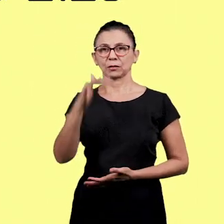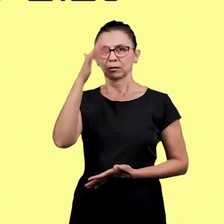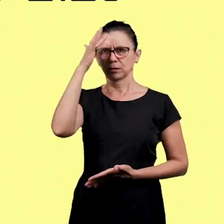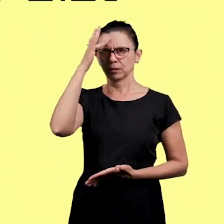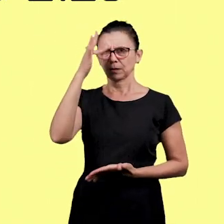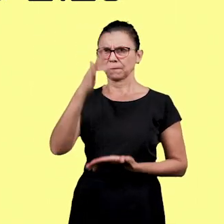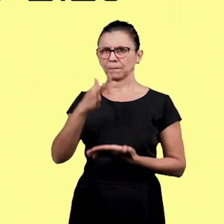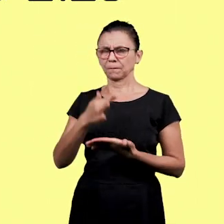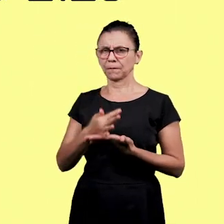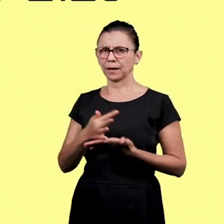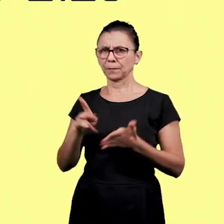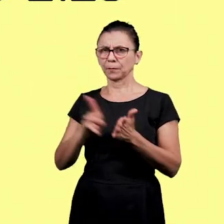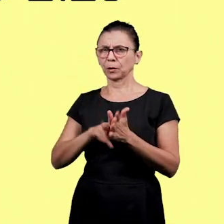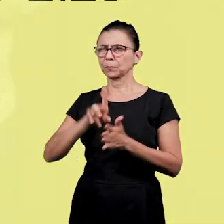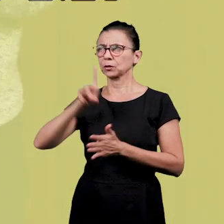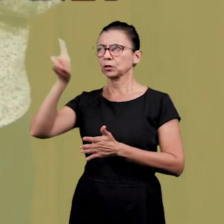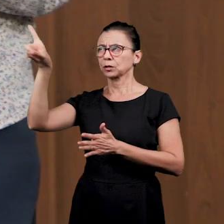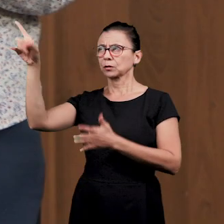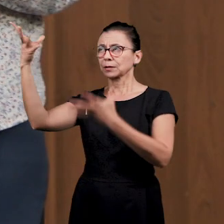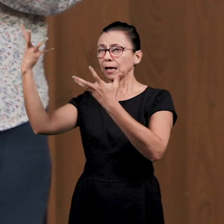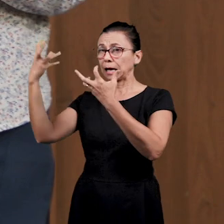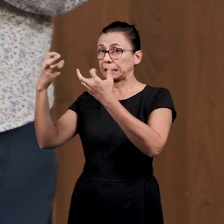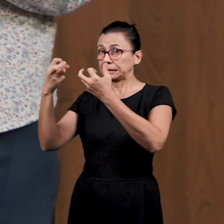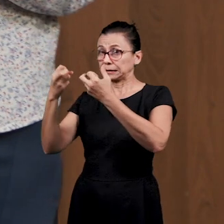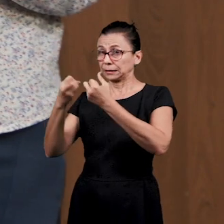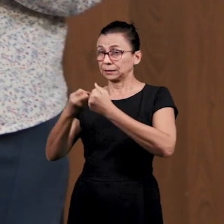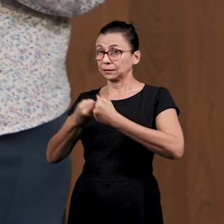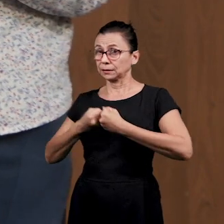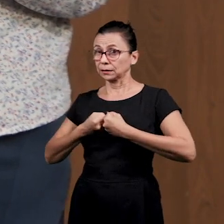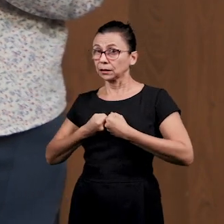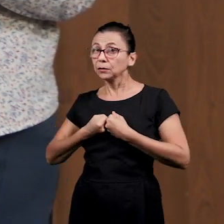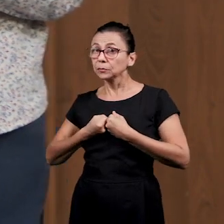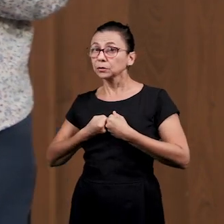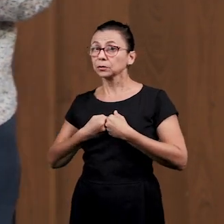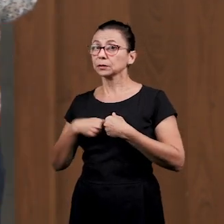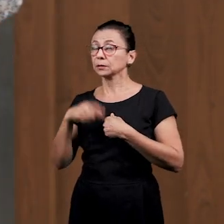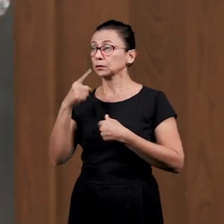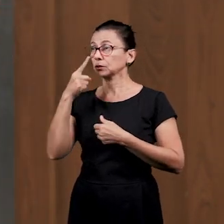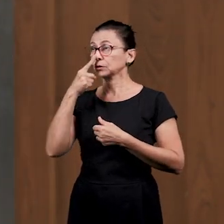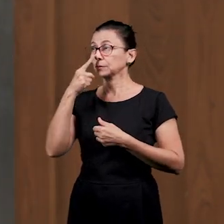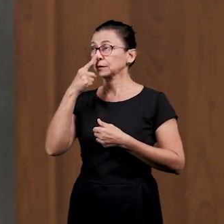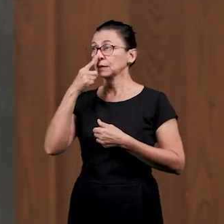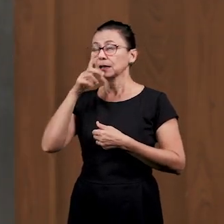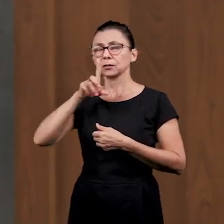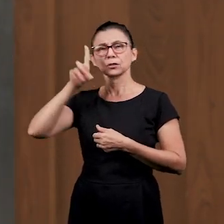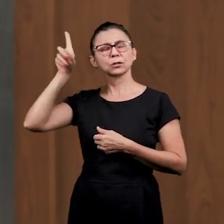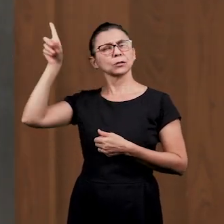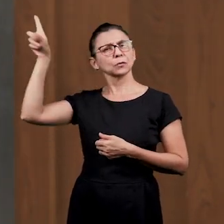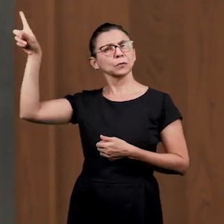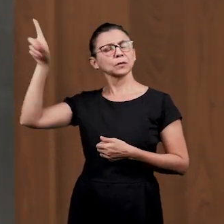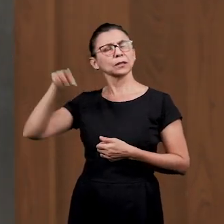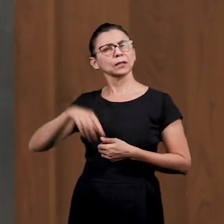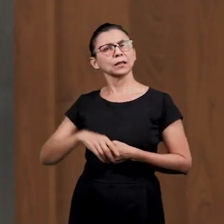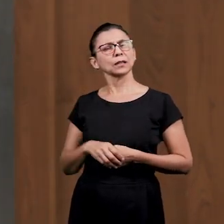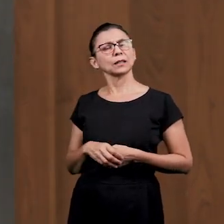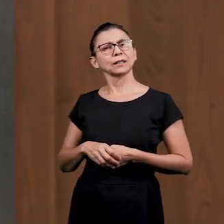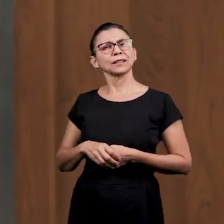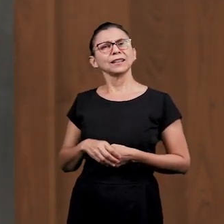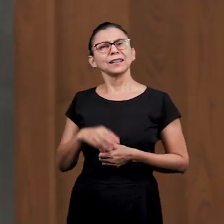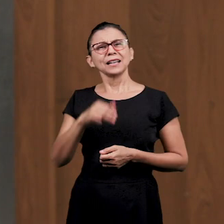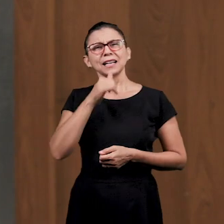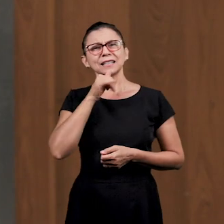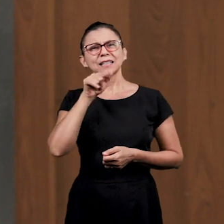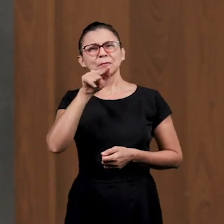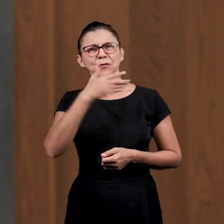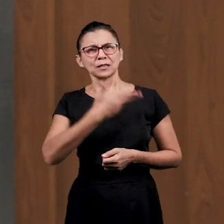a fé que vem de Deus, nós nos aproximamos de Deus. E como é quando nós temos um